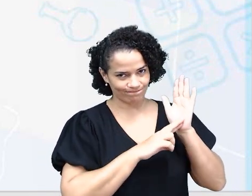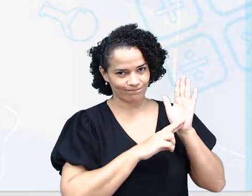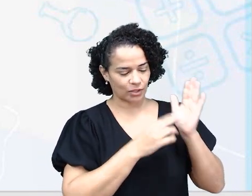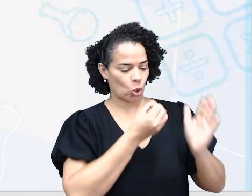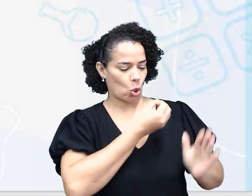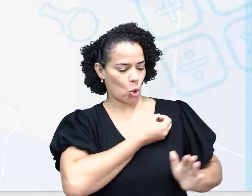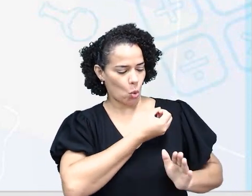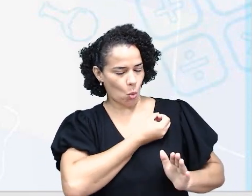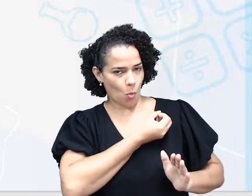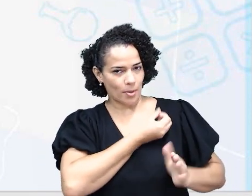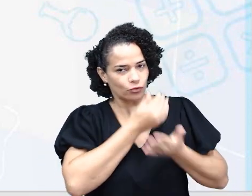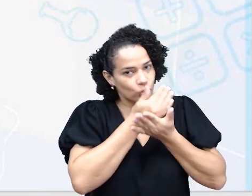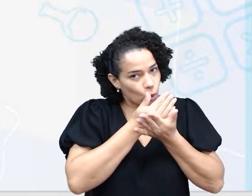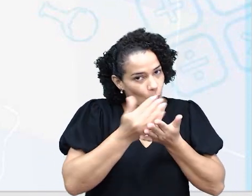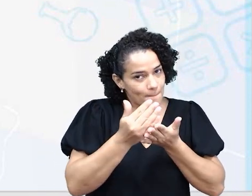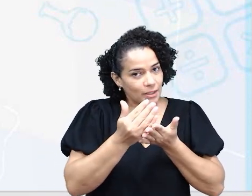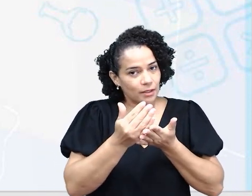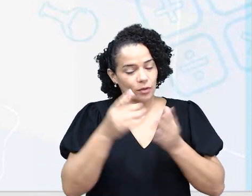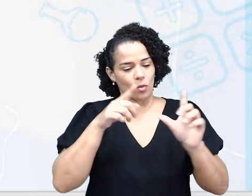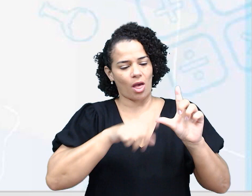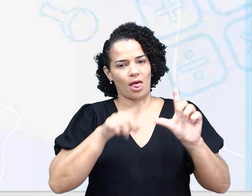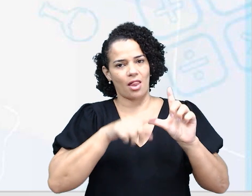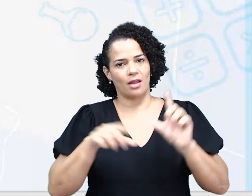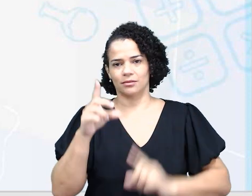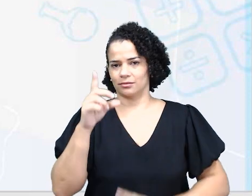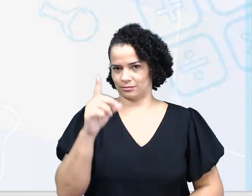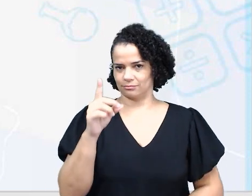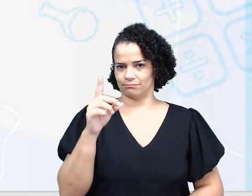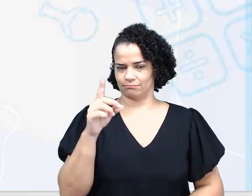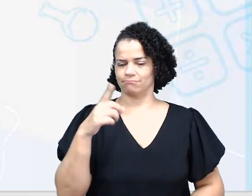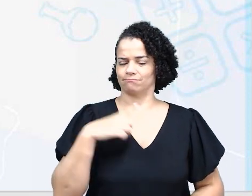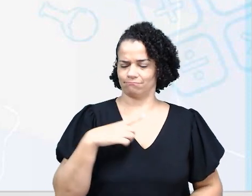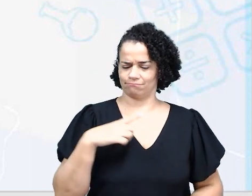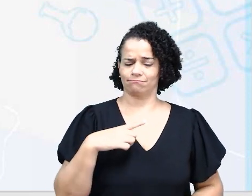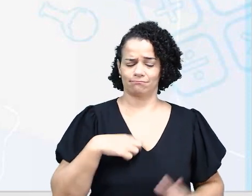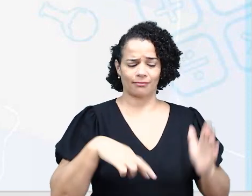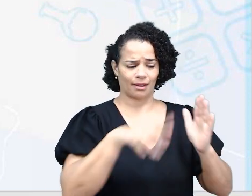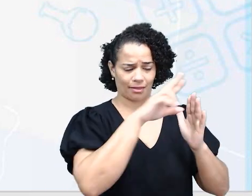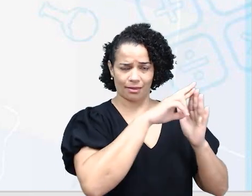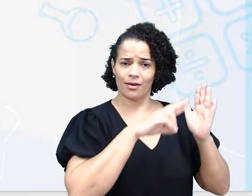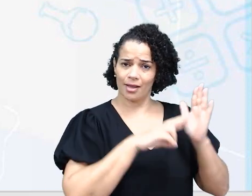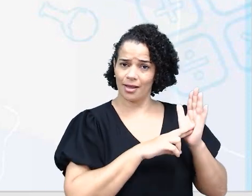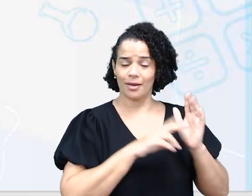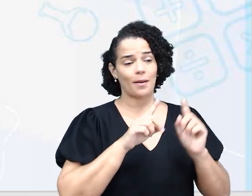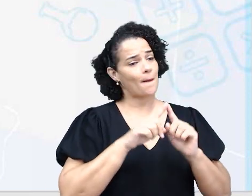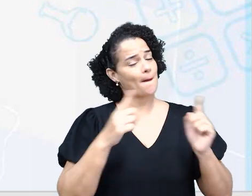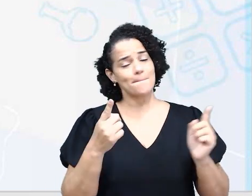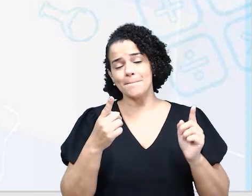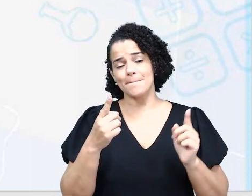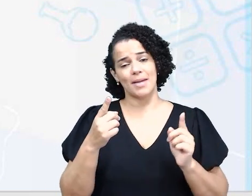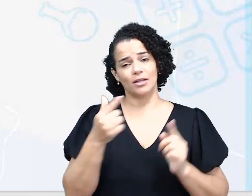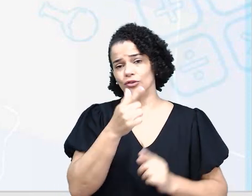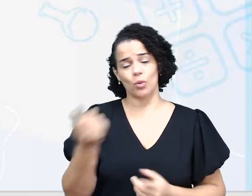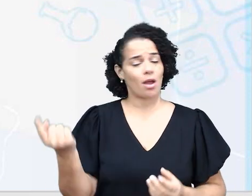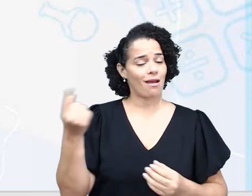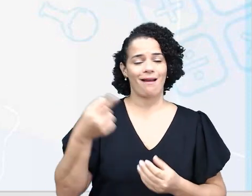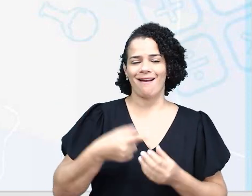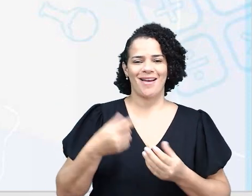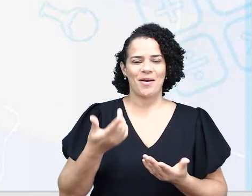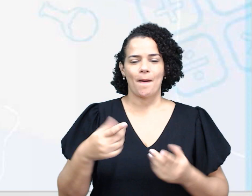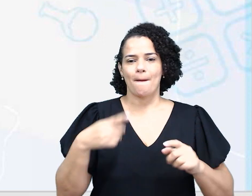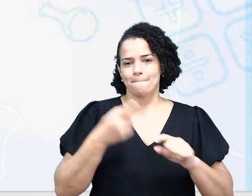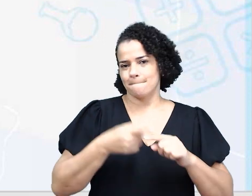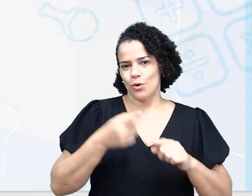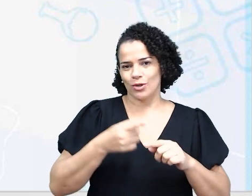números que começam com a letra D, significa que é uma sequência numérica porque tem regra. Agora não é recursiva. Por quê? Porque eu poderia escrever